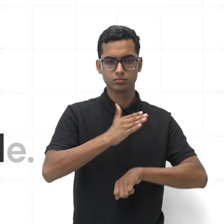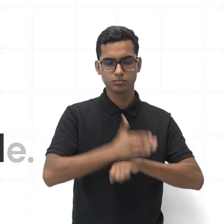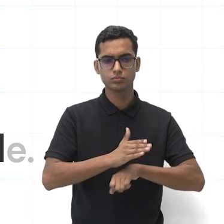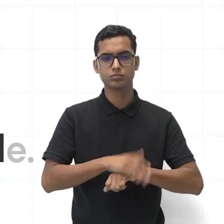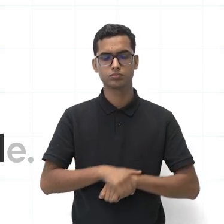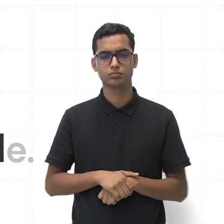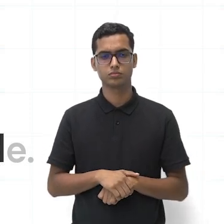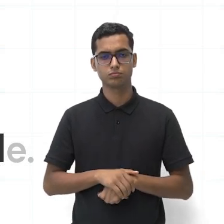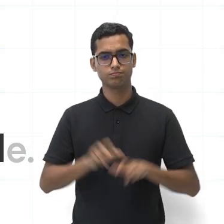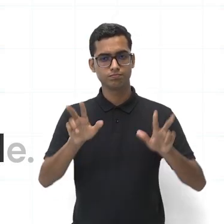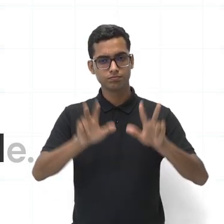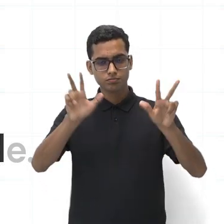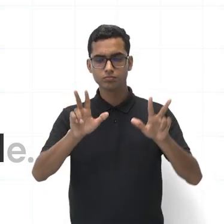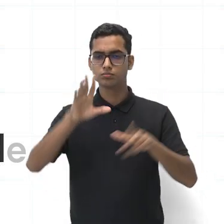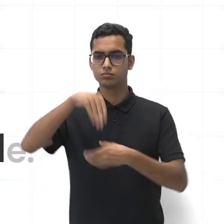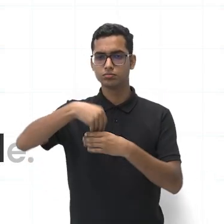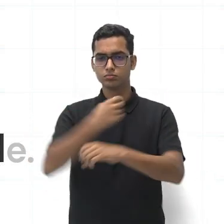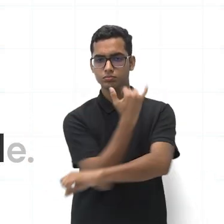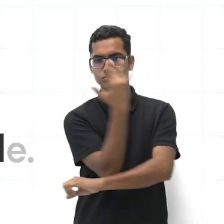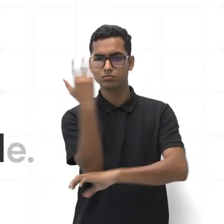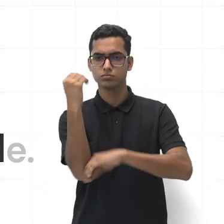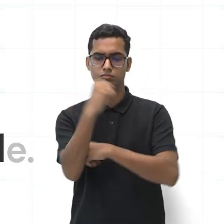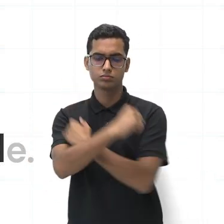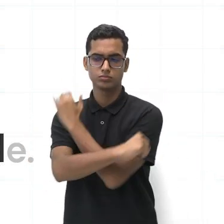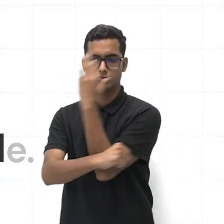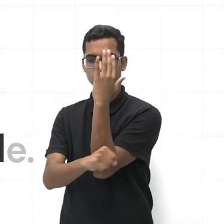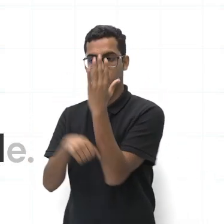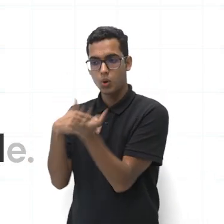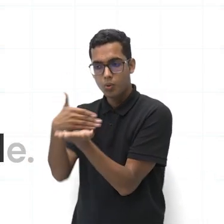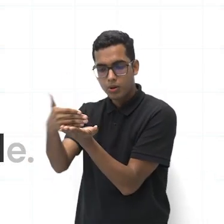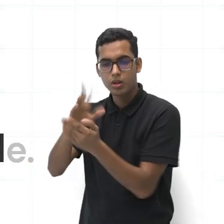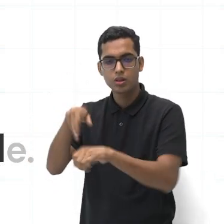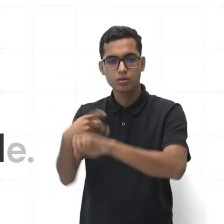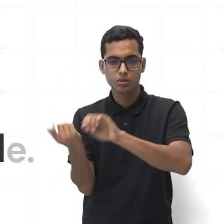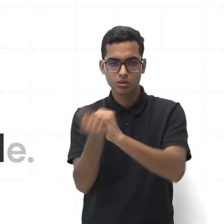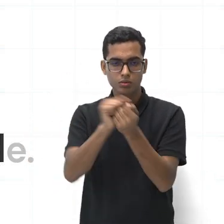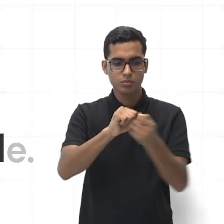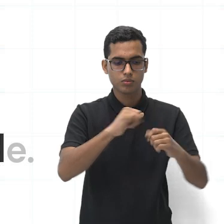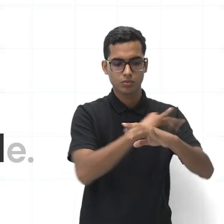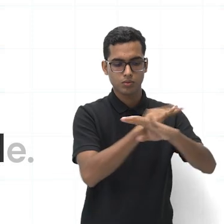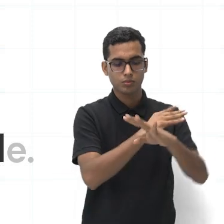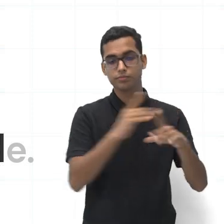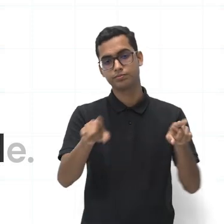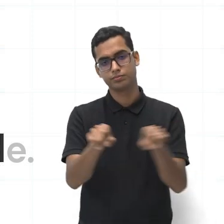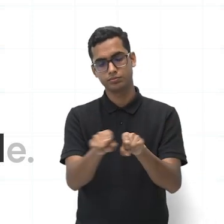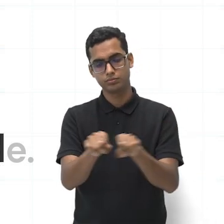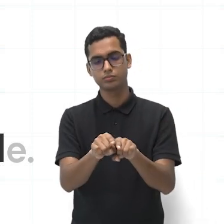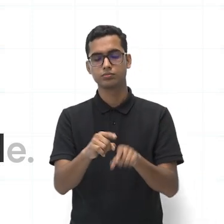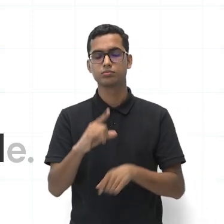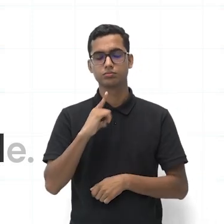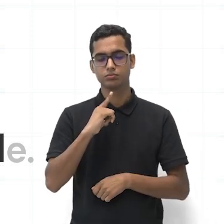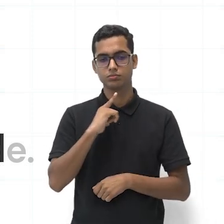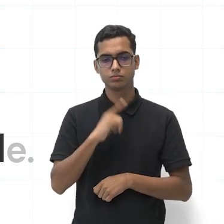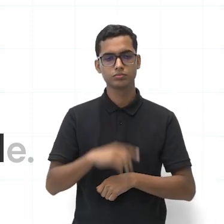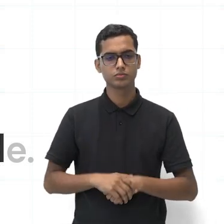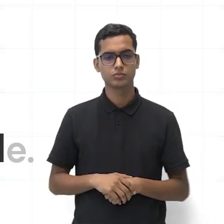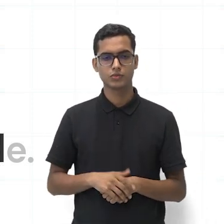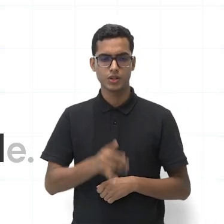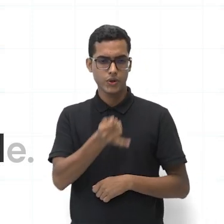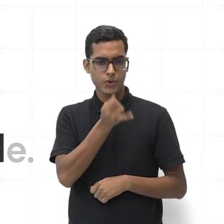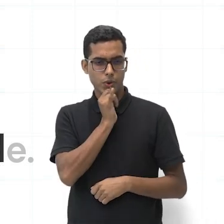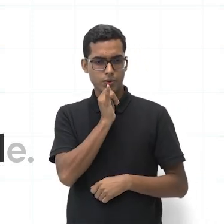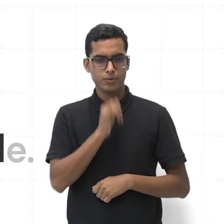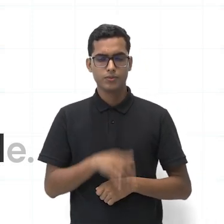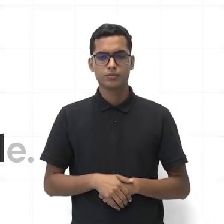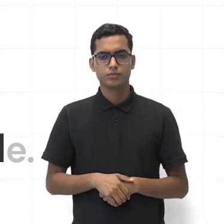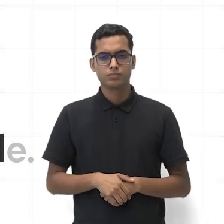corporais de aventura na natureza, elas sofreram aí algumas adaptações e são realizadas na cidade, como por